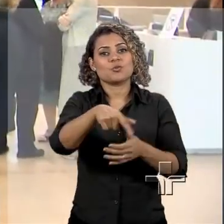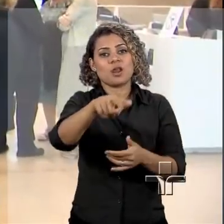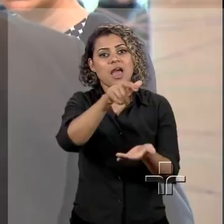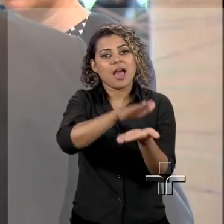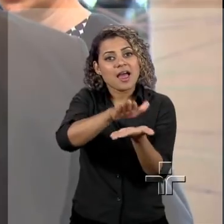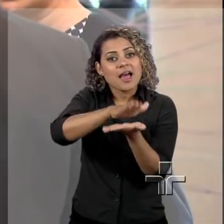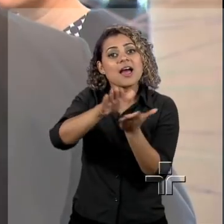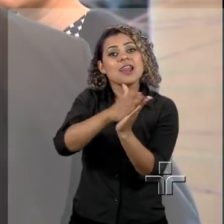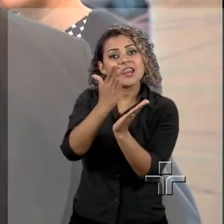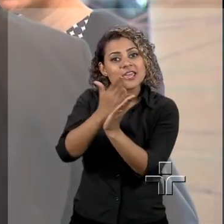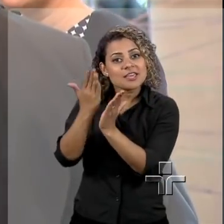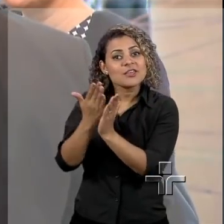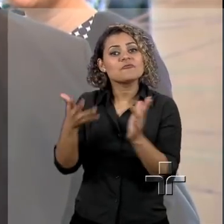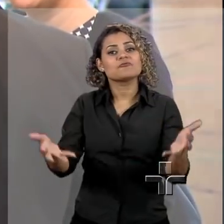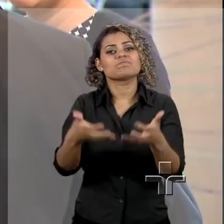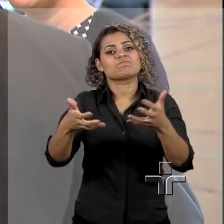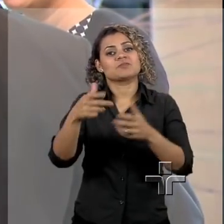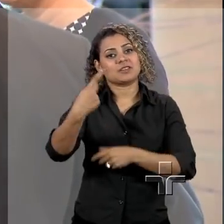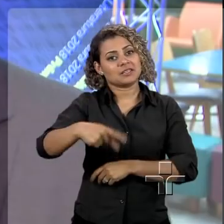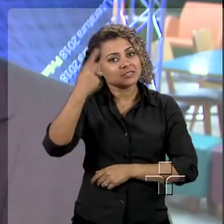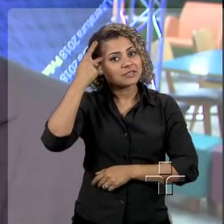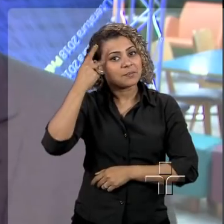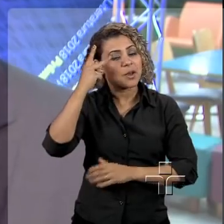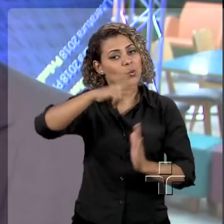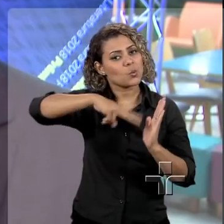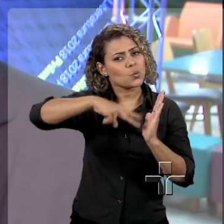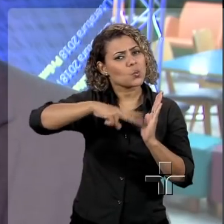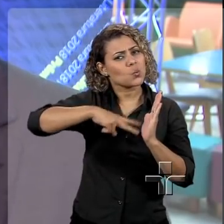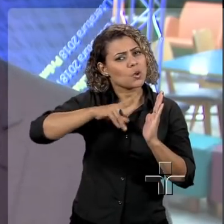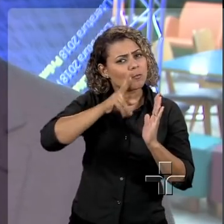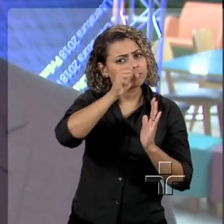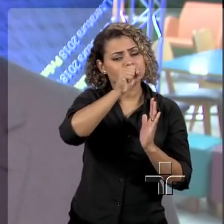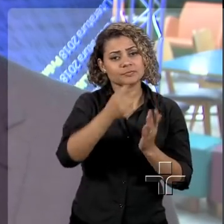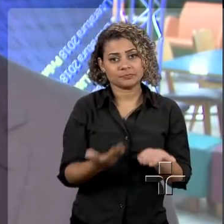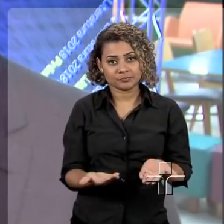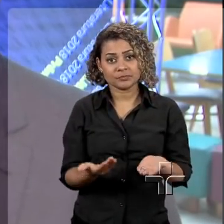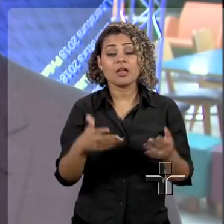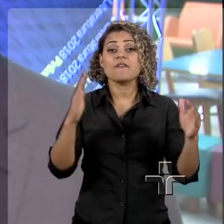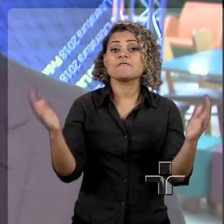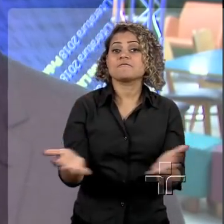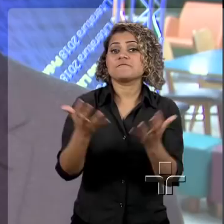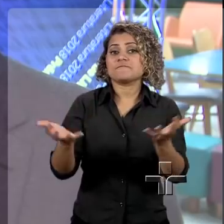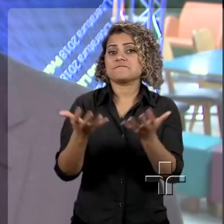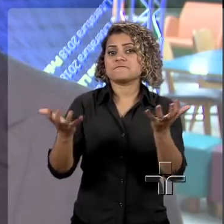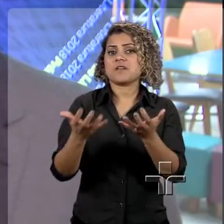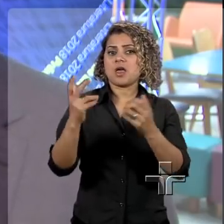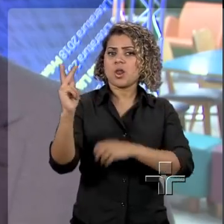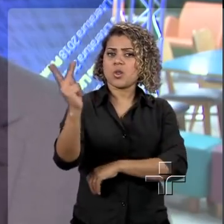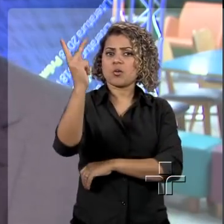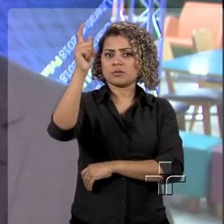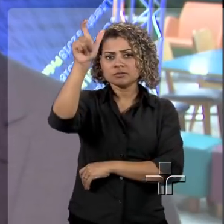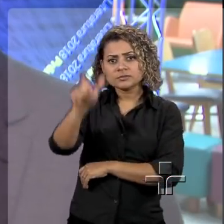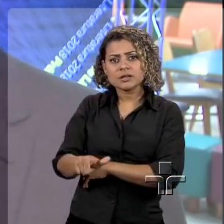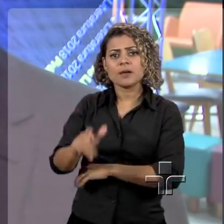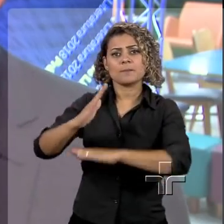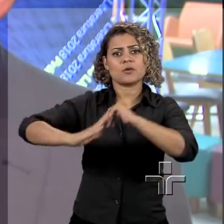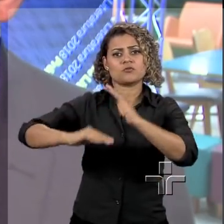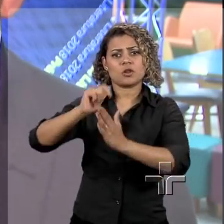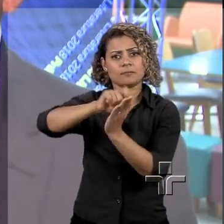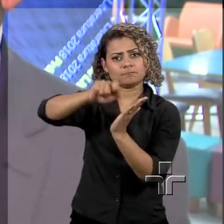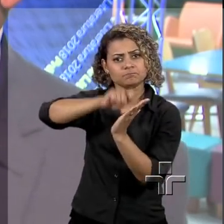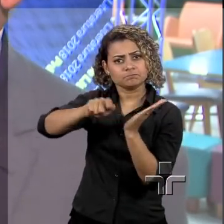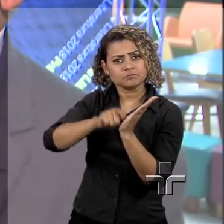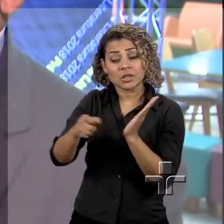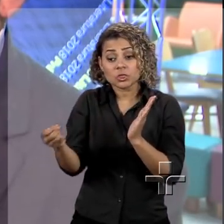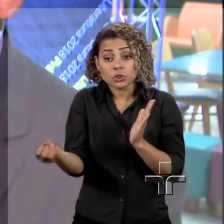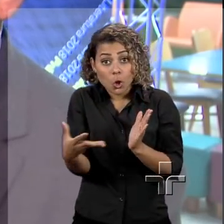talentos para fortalecer a leitura no estado de São Paulo. Com o objetivo de valorizar, né, os nossos escritores, tanto novos